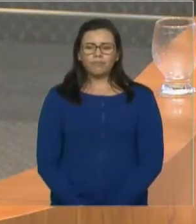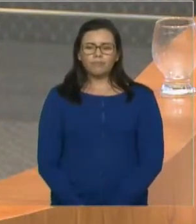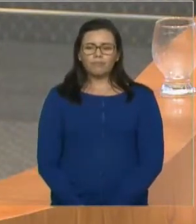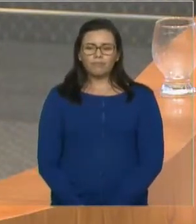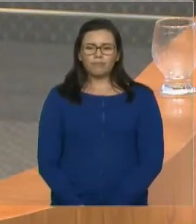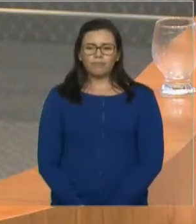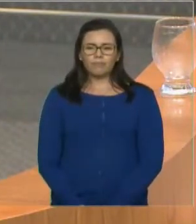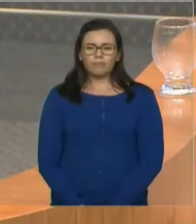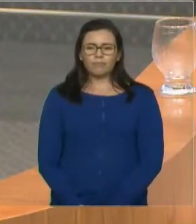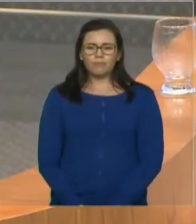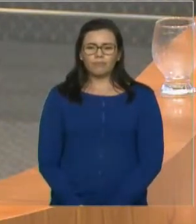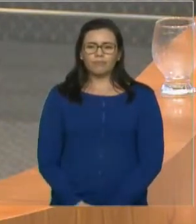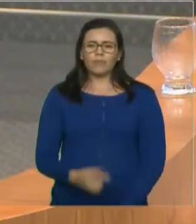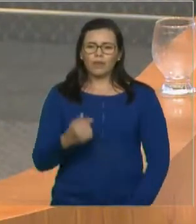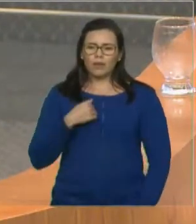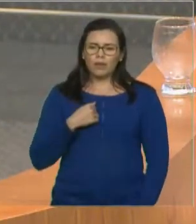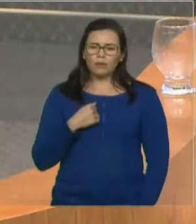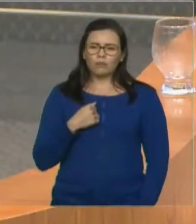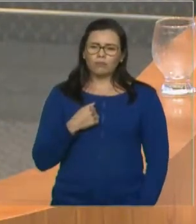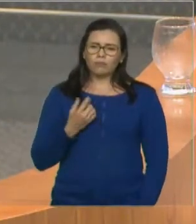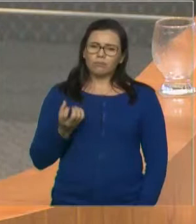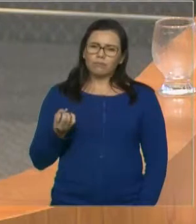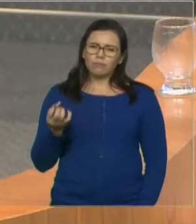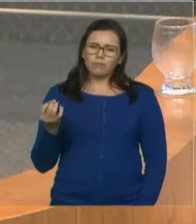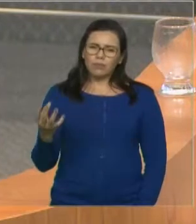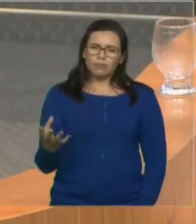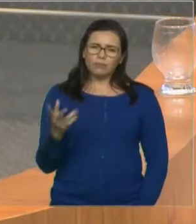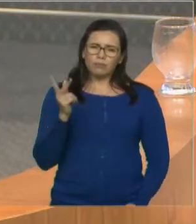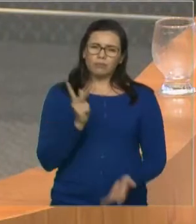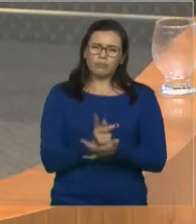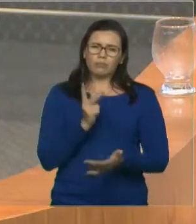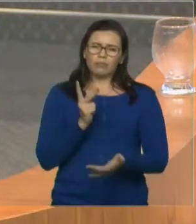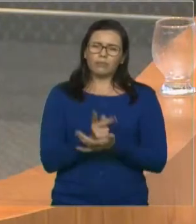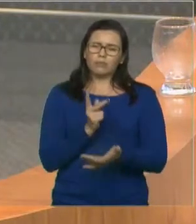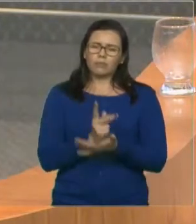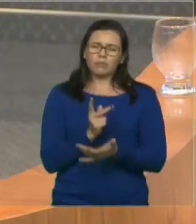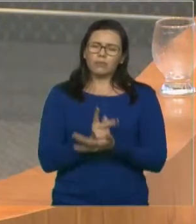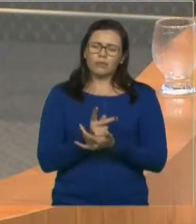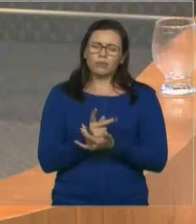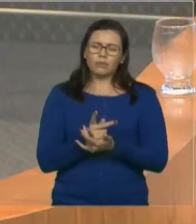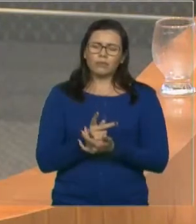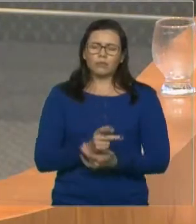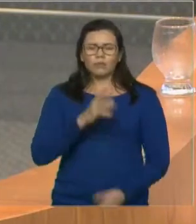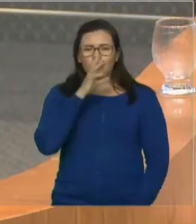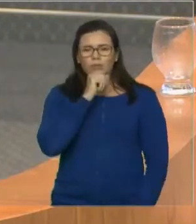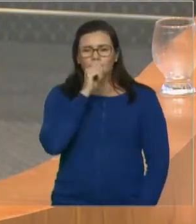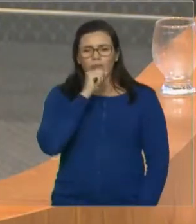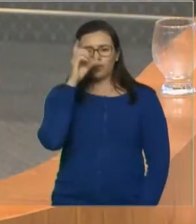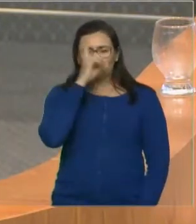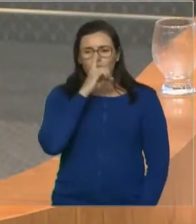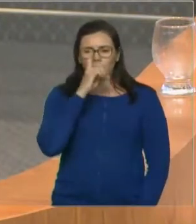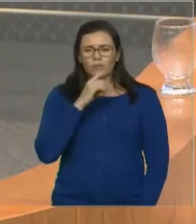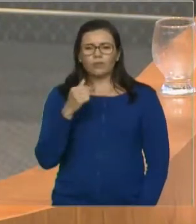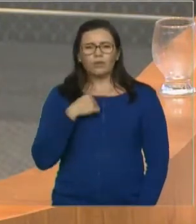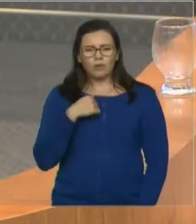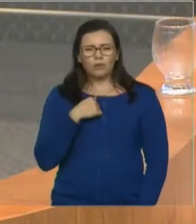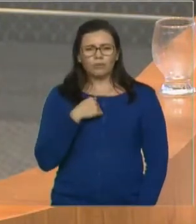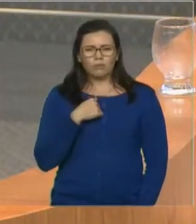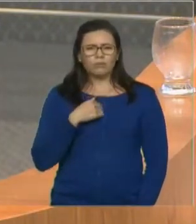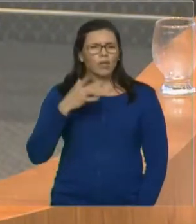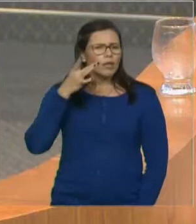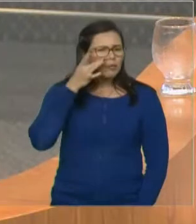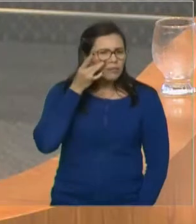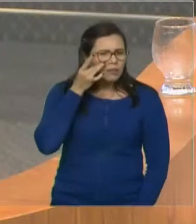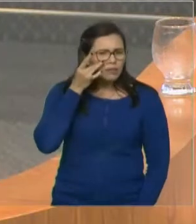Eu rodo nessas estradas todo final de semana. Eu sou aqui a prova viva de